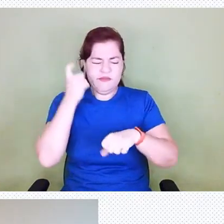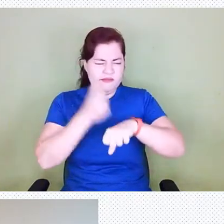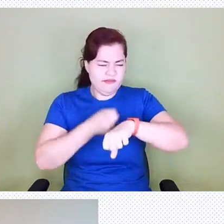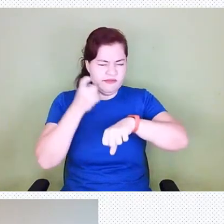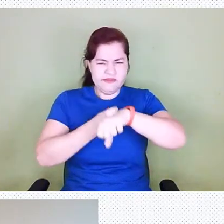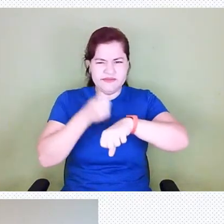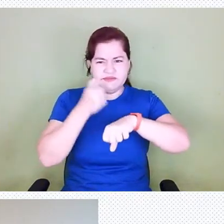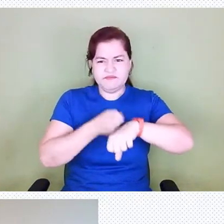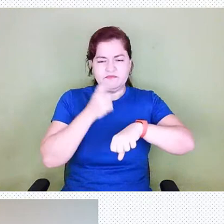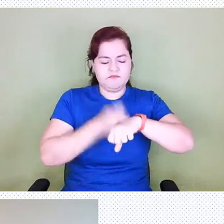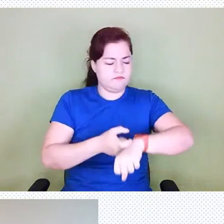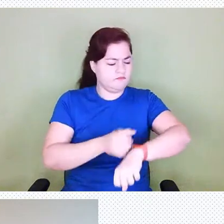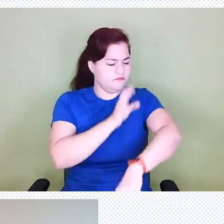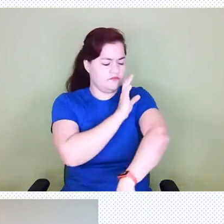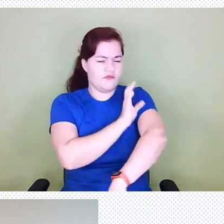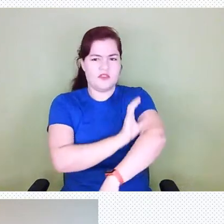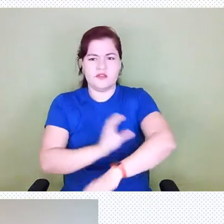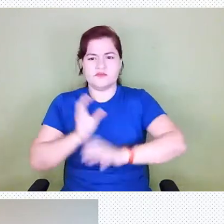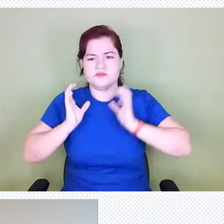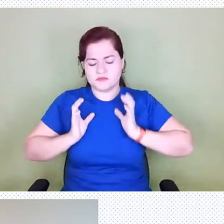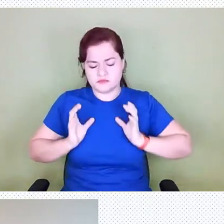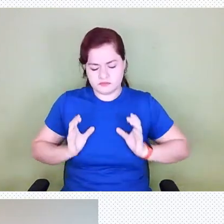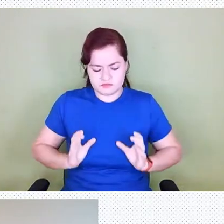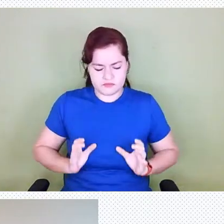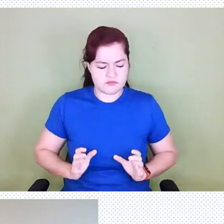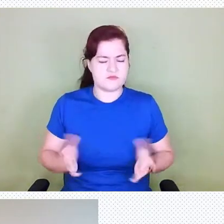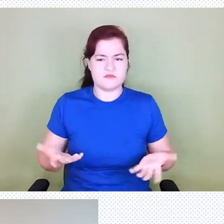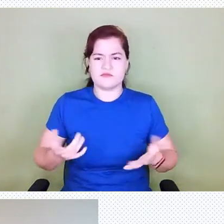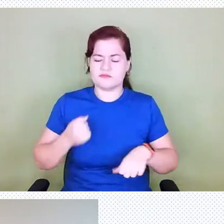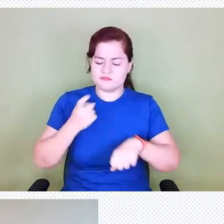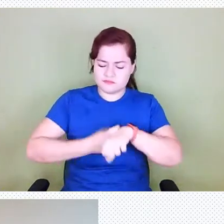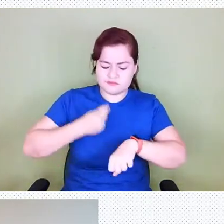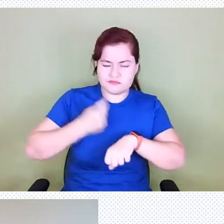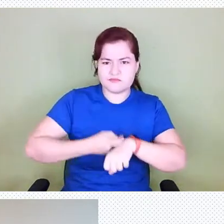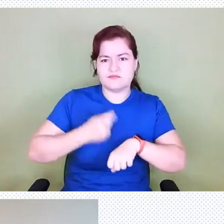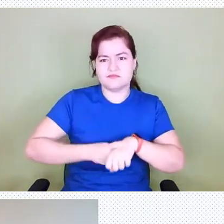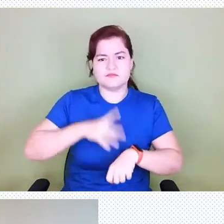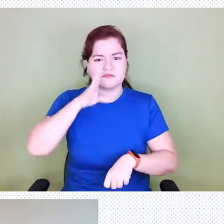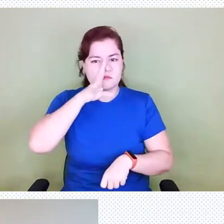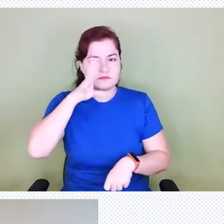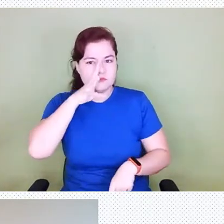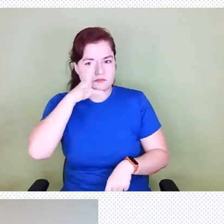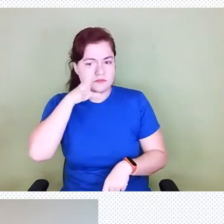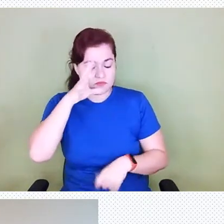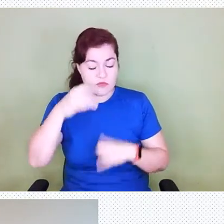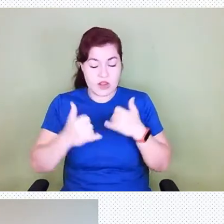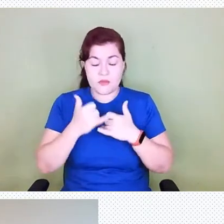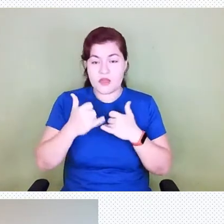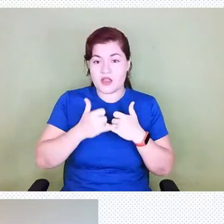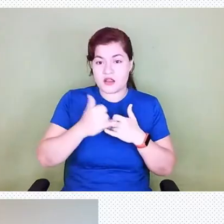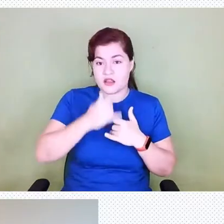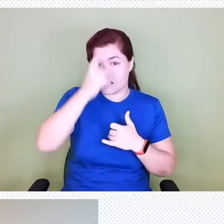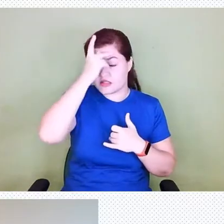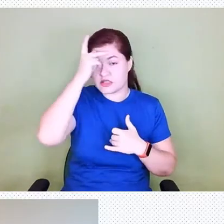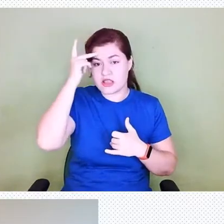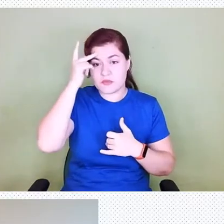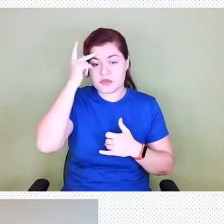se comportam. Mesmo quando se lhes cuida, parecem até